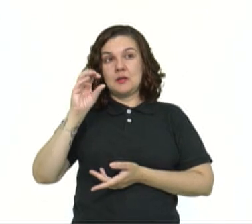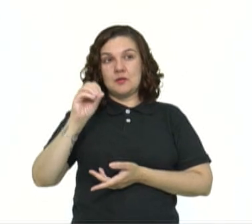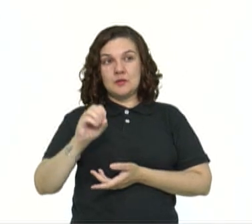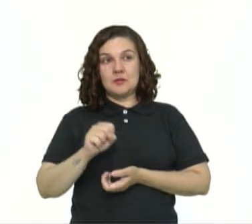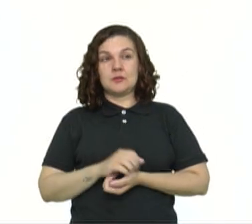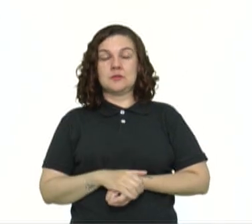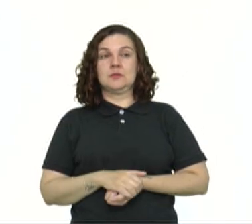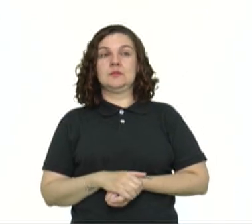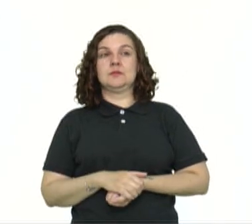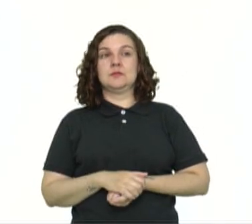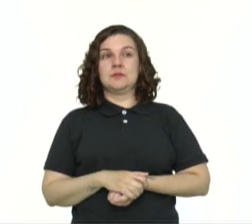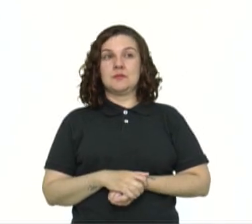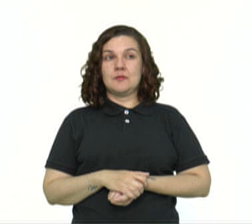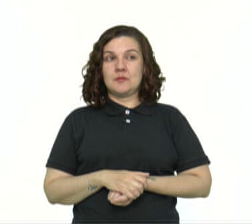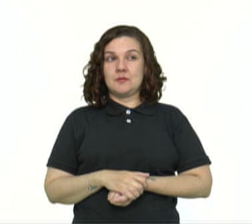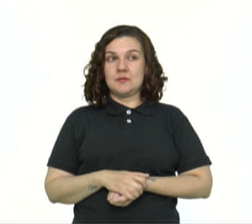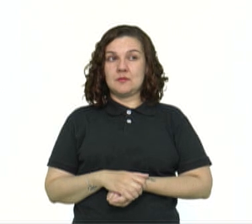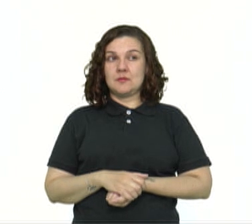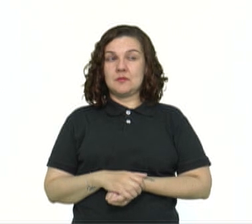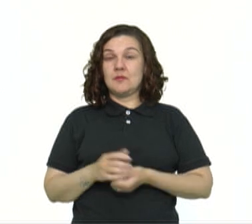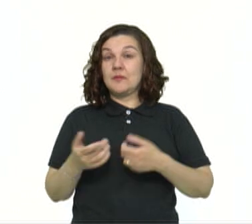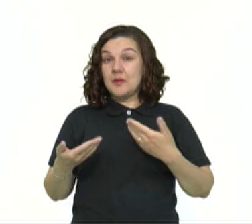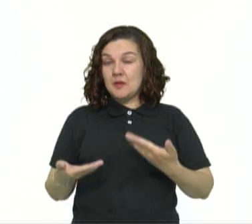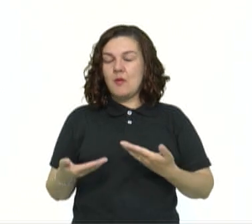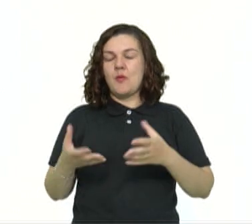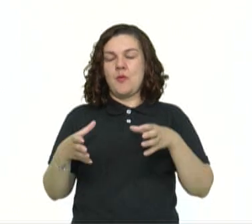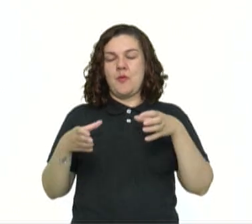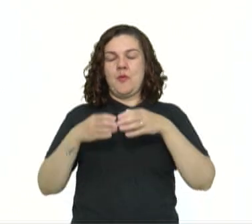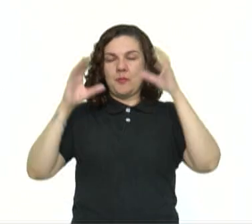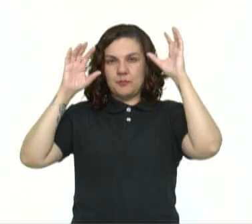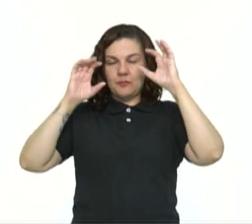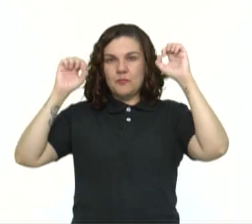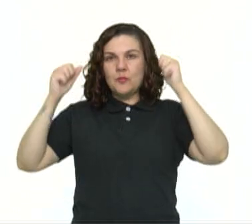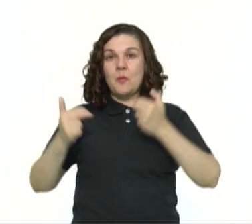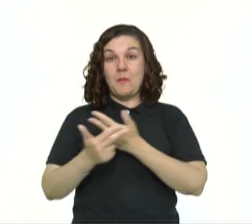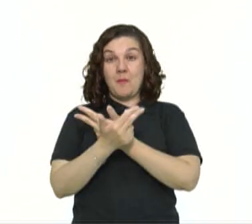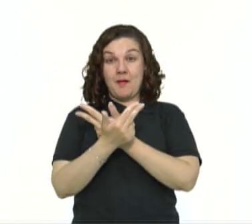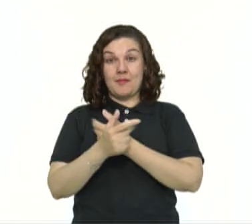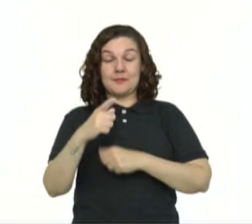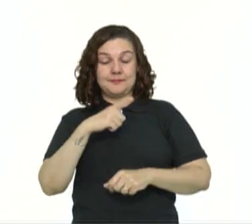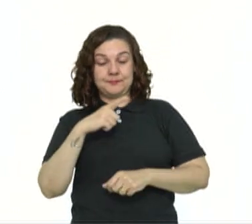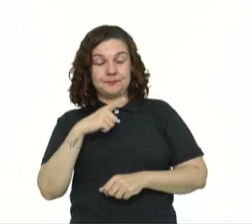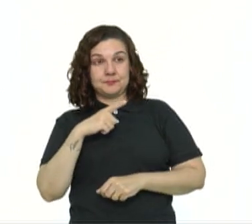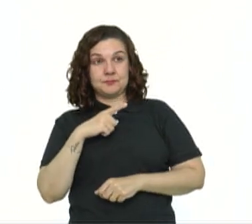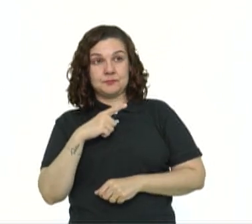que são... E os maias, eles têm arquitetura, conhecida como